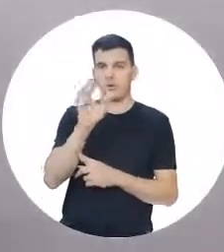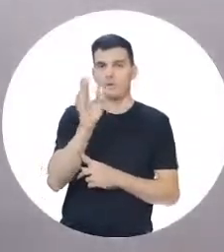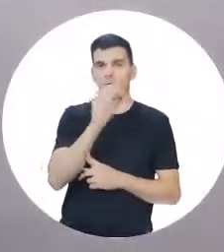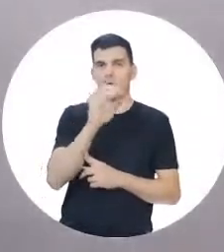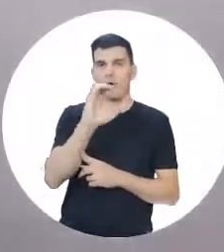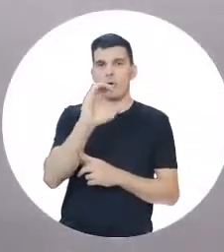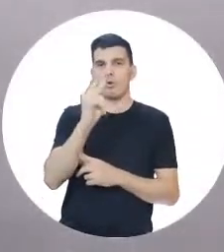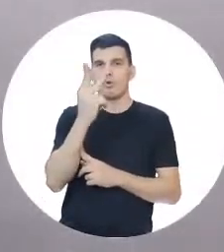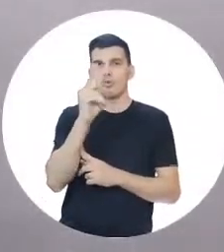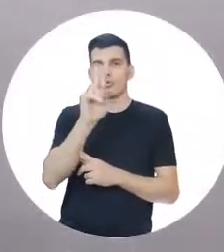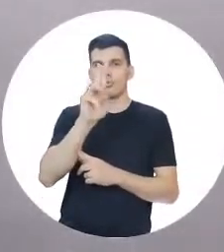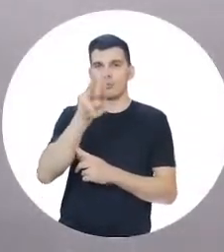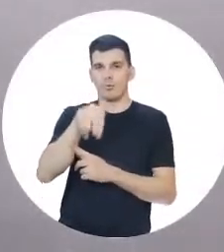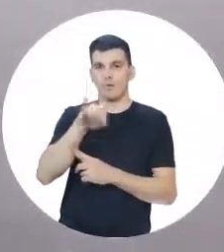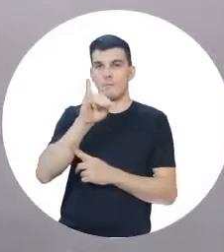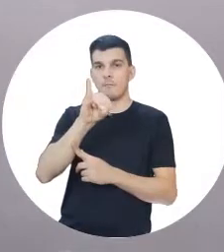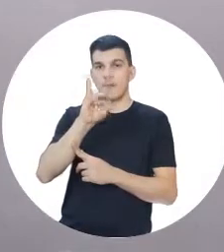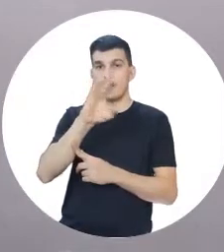plúmbico.